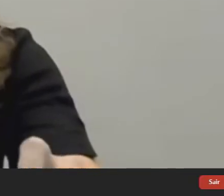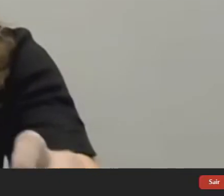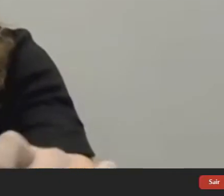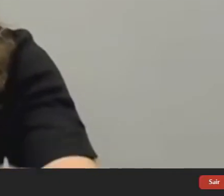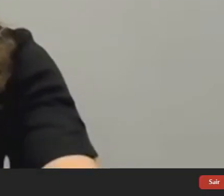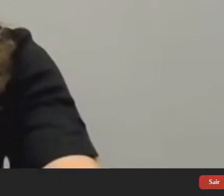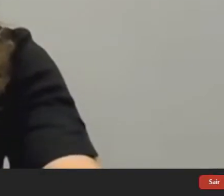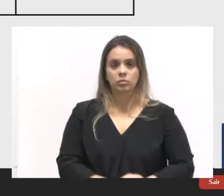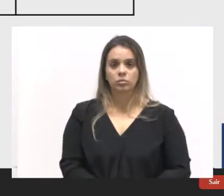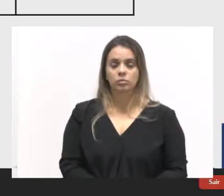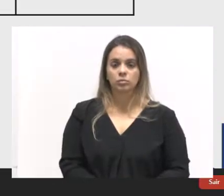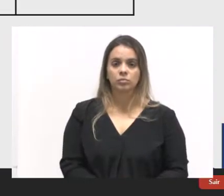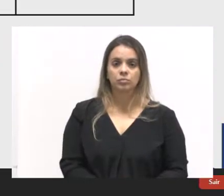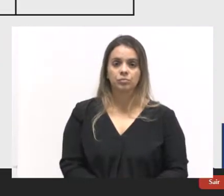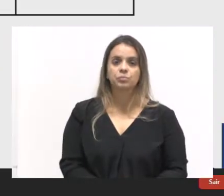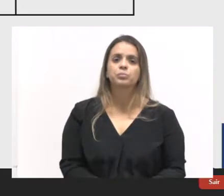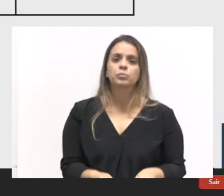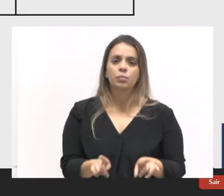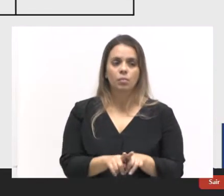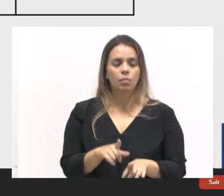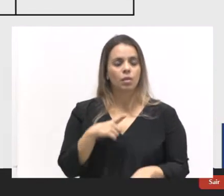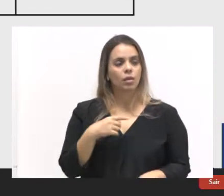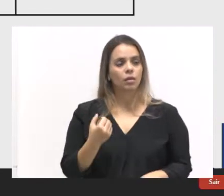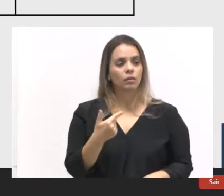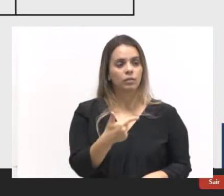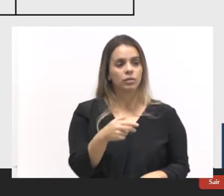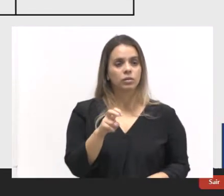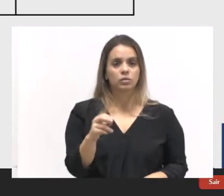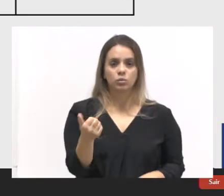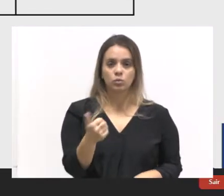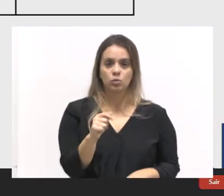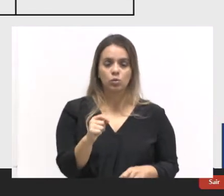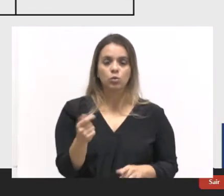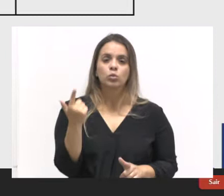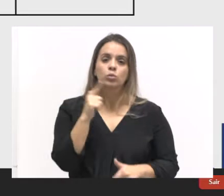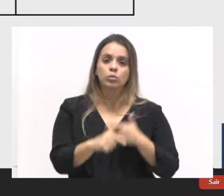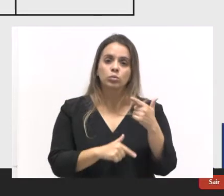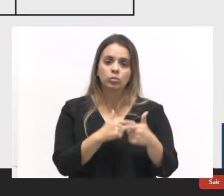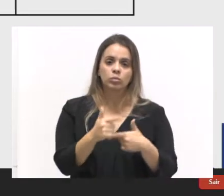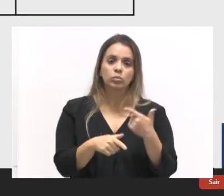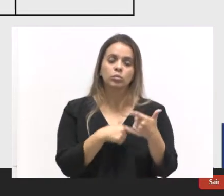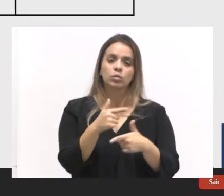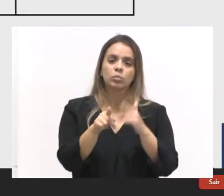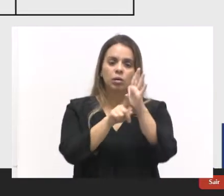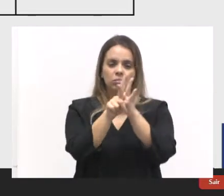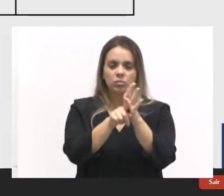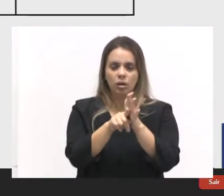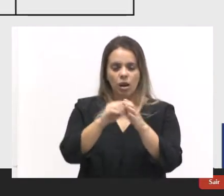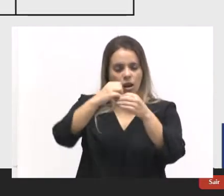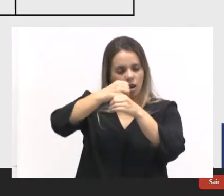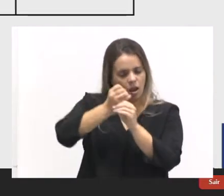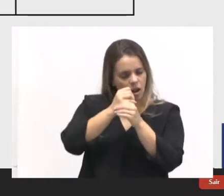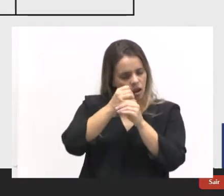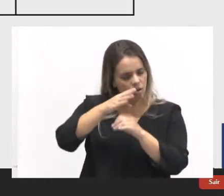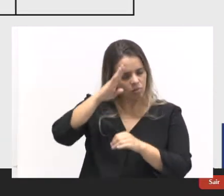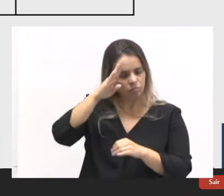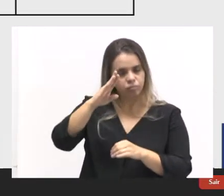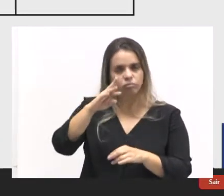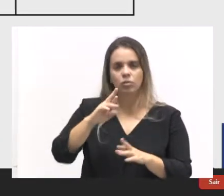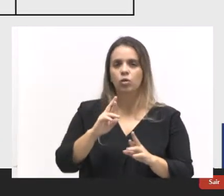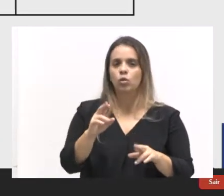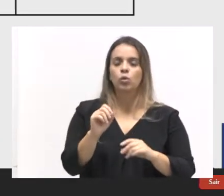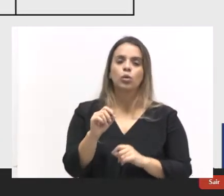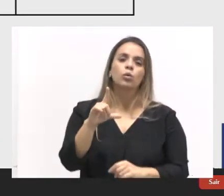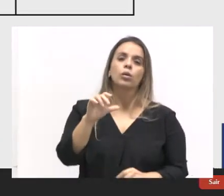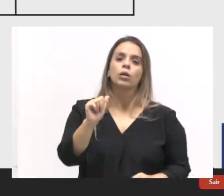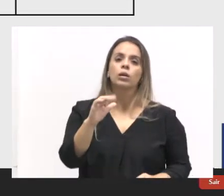pela pandemia. Temos aqui a ação 2511, ampliação do Serviço de Análise Laboratorial de Referência do Estado, que é o